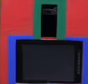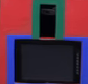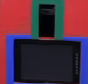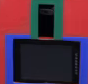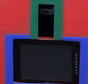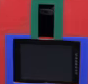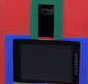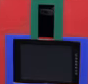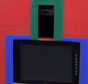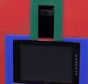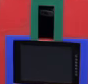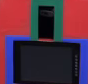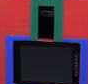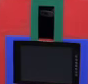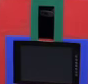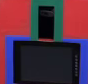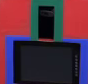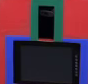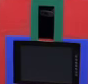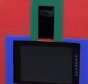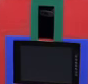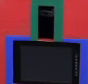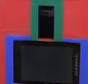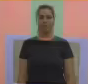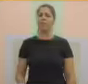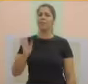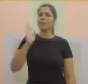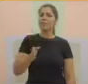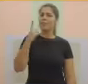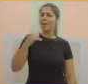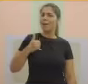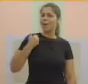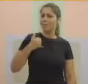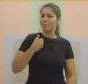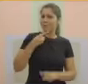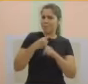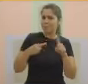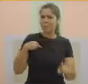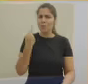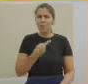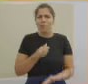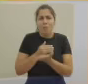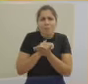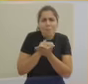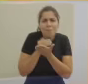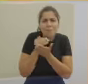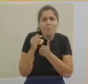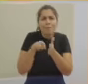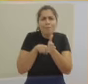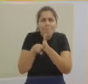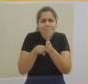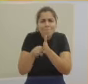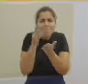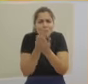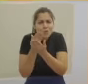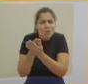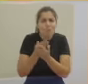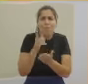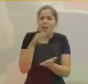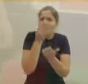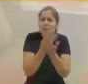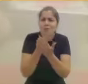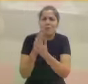Mobile Autonomous Robot for Interation with Autistics. Já tem um ano e meio que nós começamos a fazer esse estudo, e é um estudo